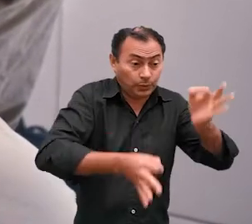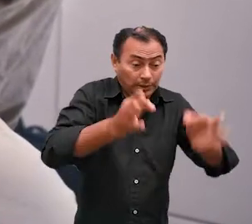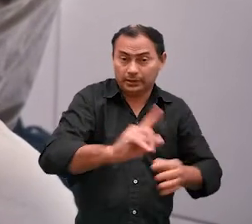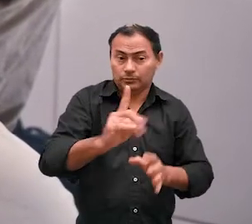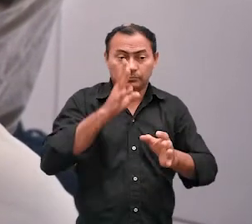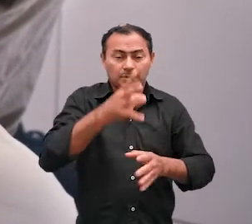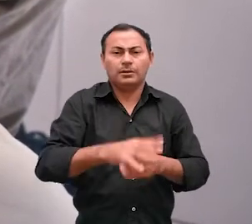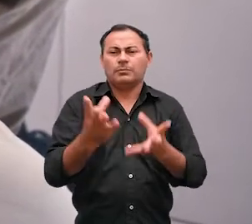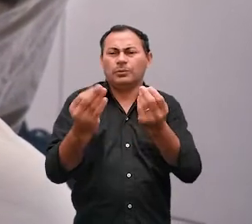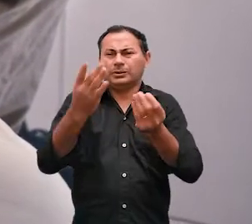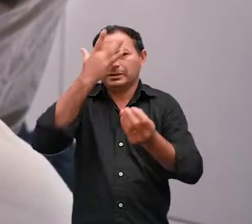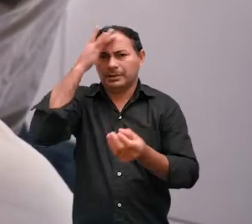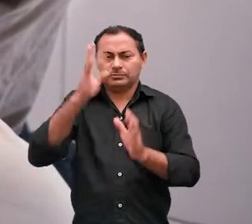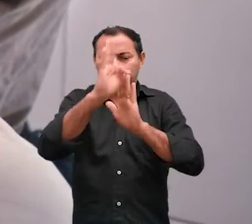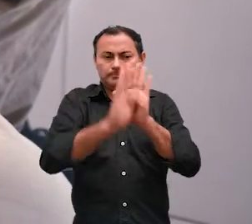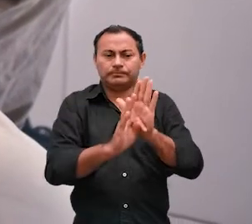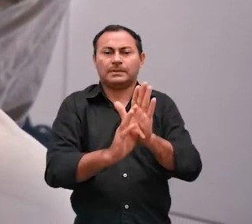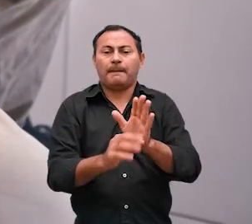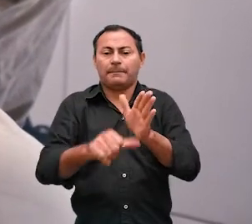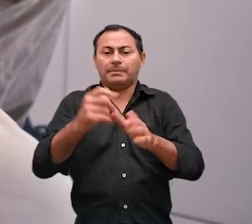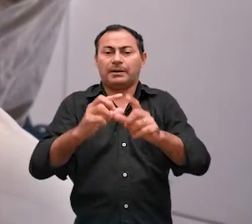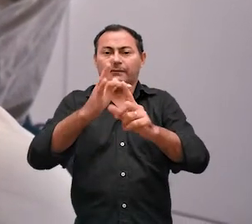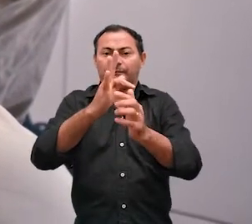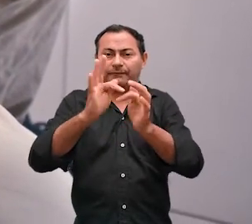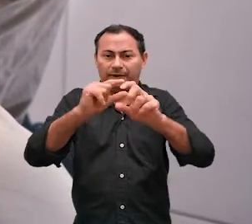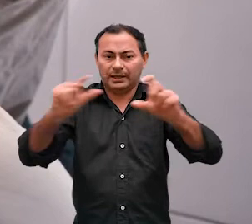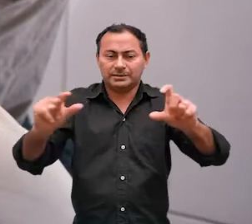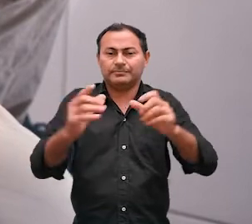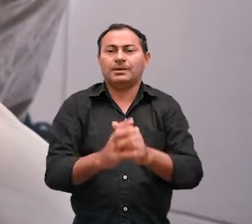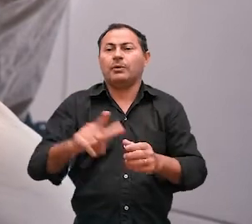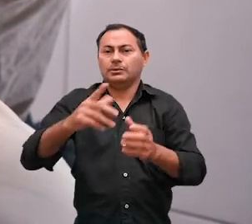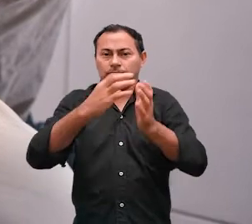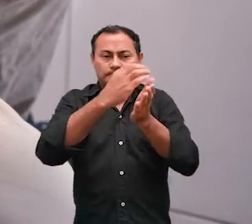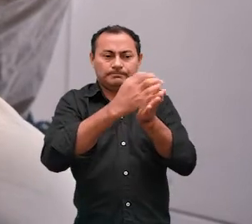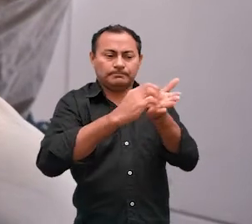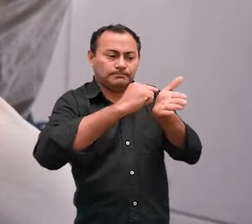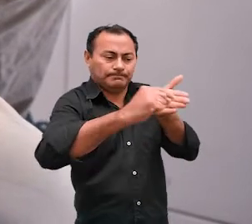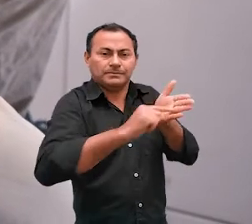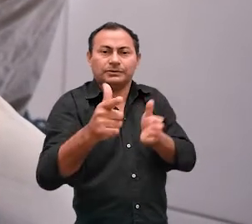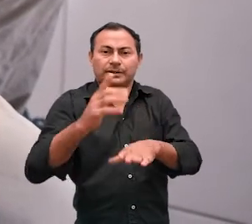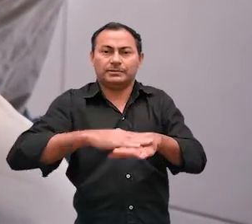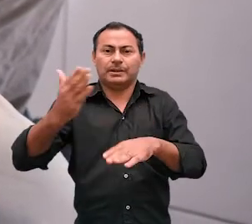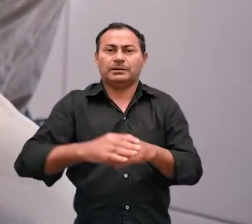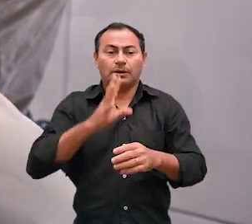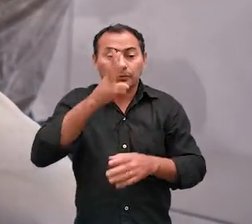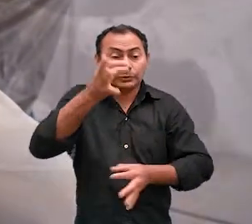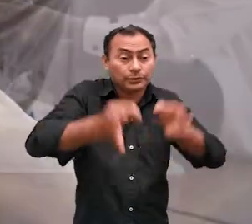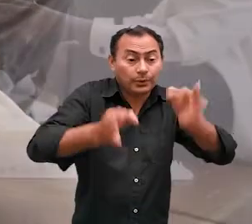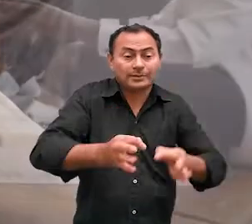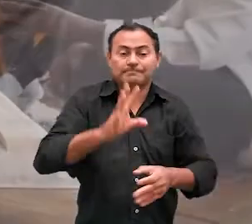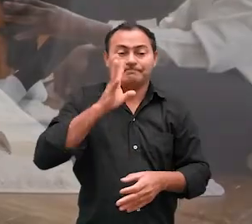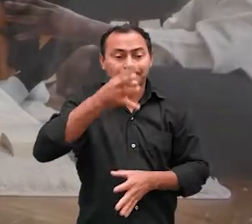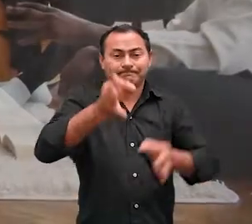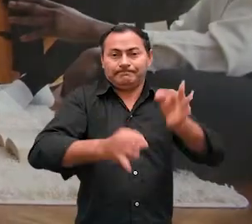julguem para muita gente por texto acaba nesta primeira frase e é como se os outros Versículos não existissem não